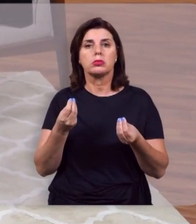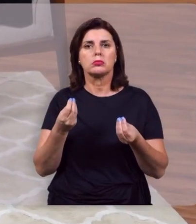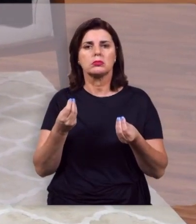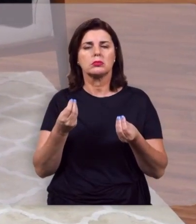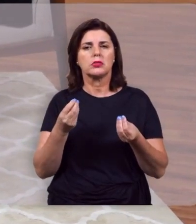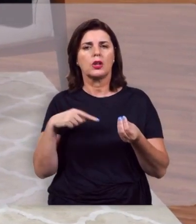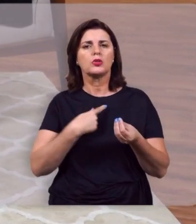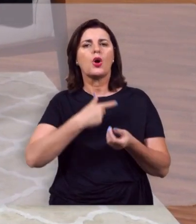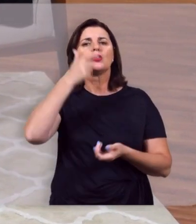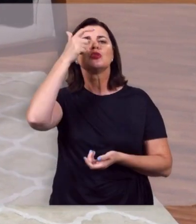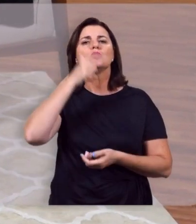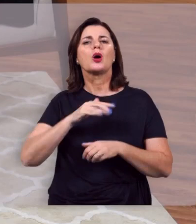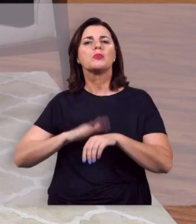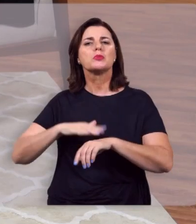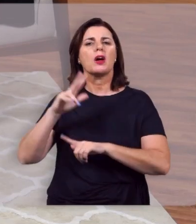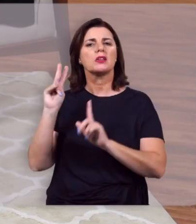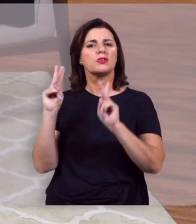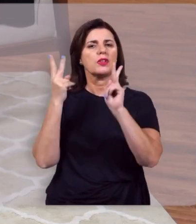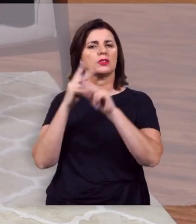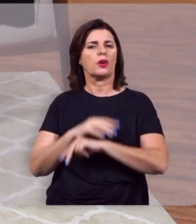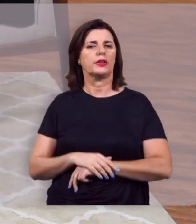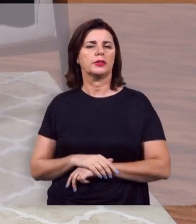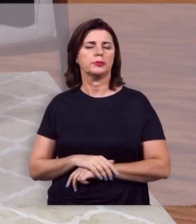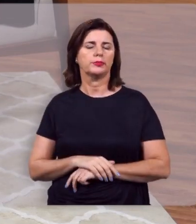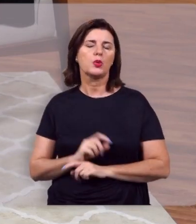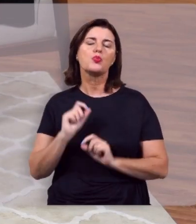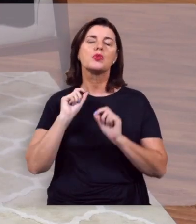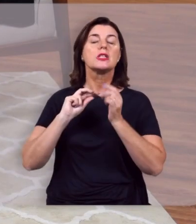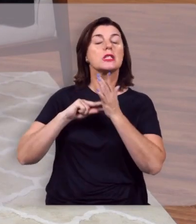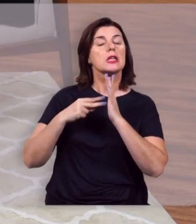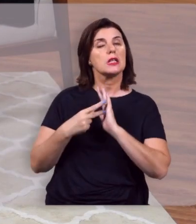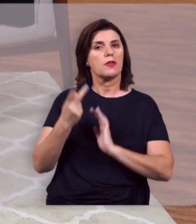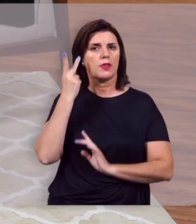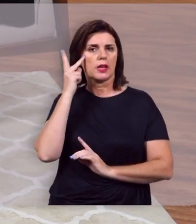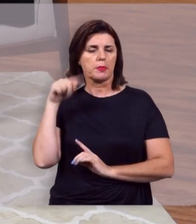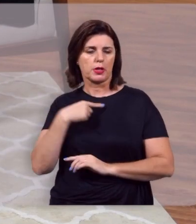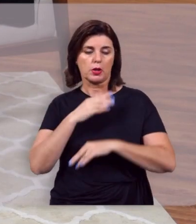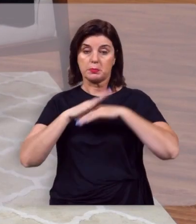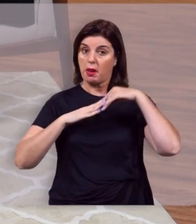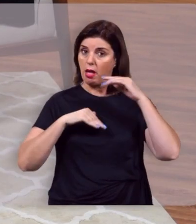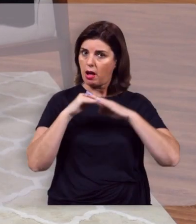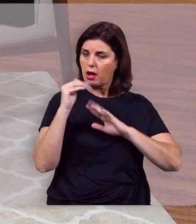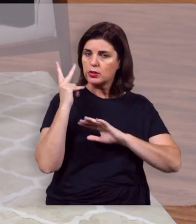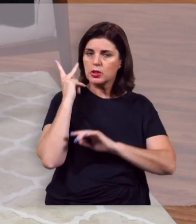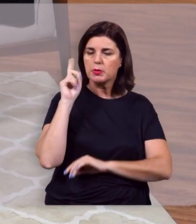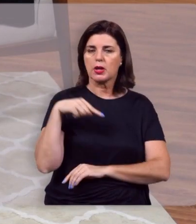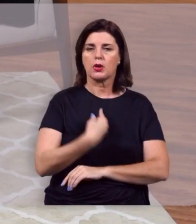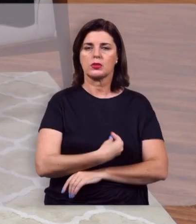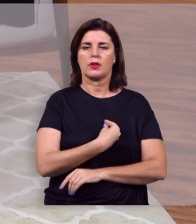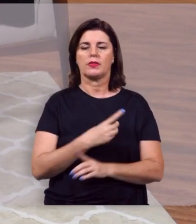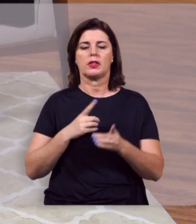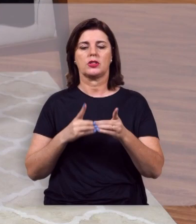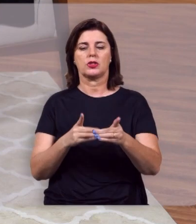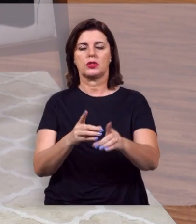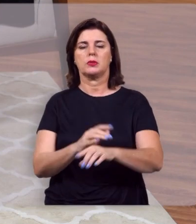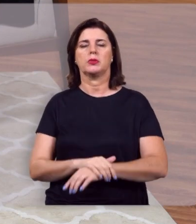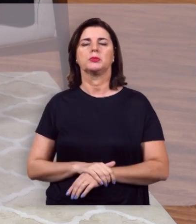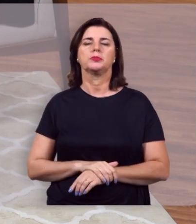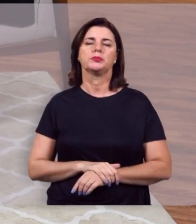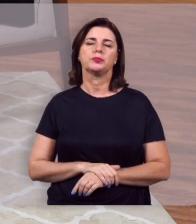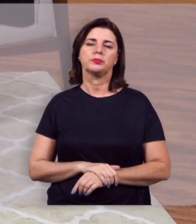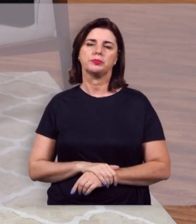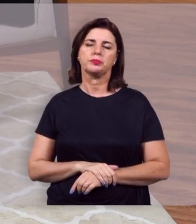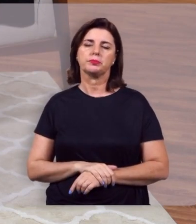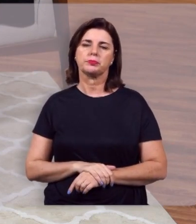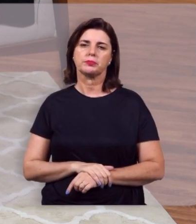nós somos, então, mais que vencedores. O que isso, de fato, significa de maneira prática para nós, discípulos, discípulas de Jesus